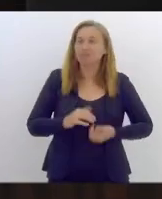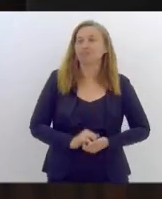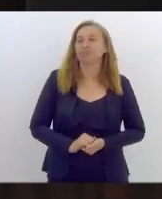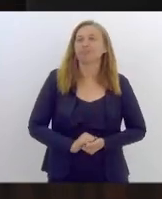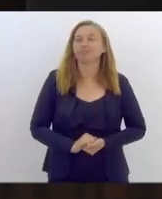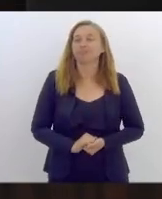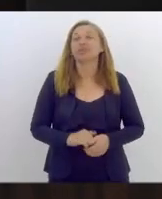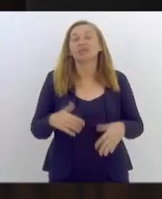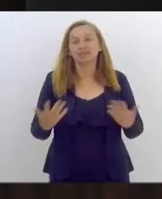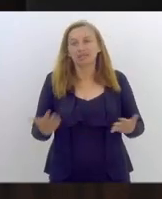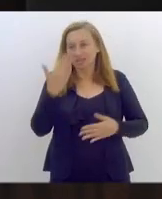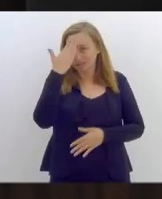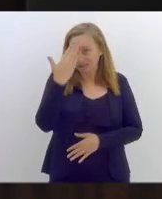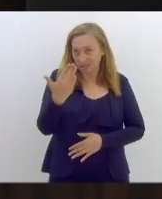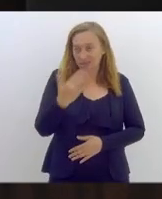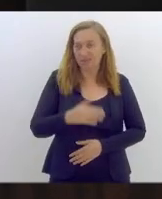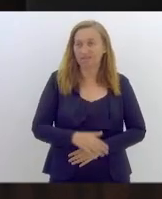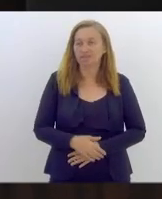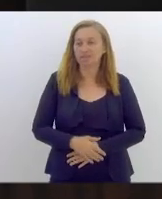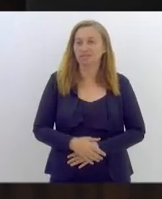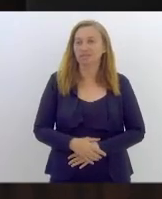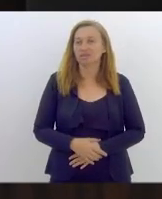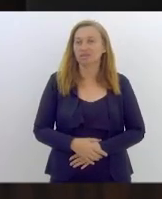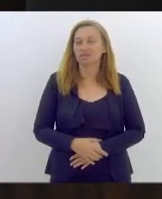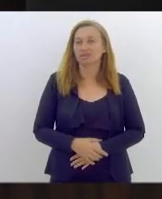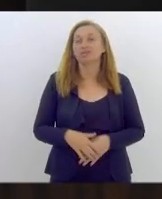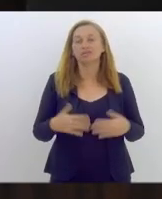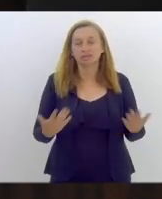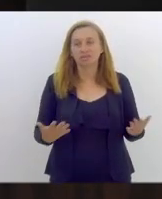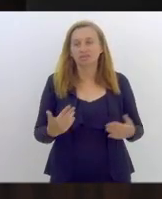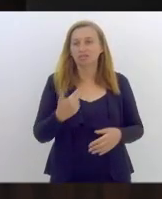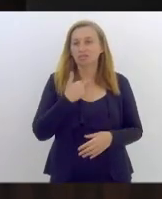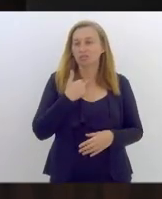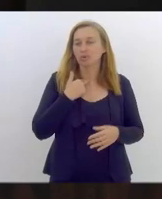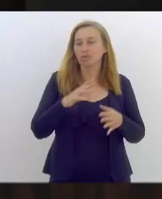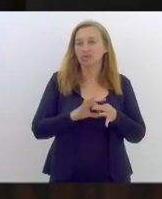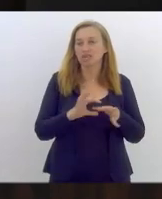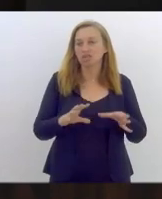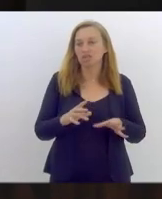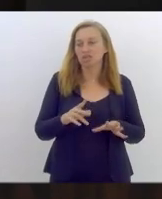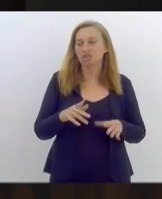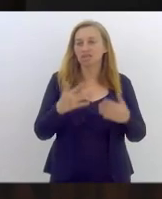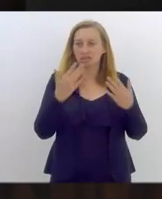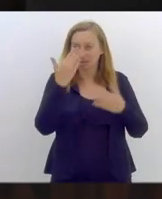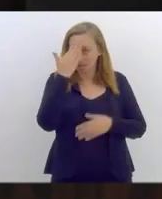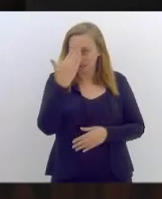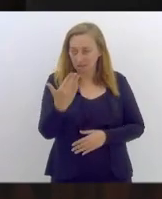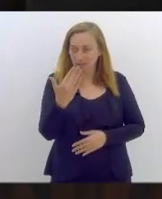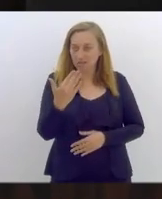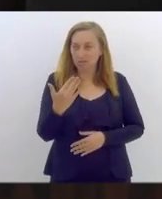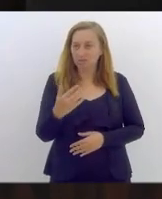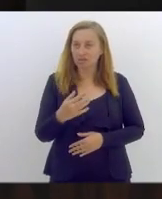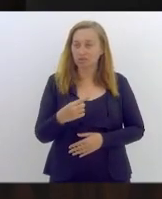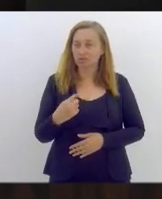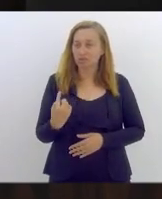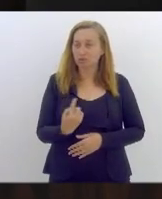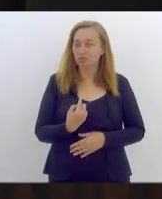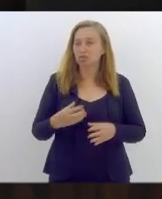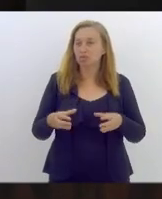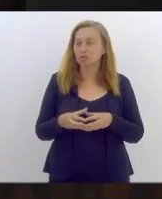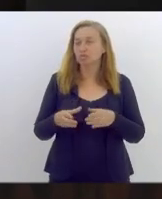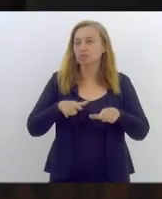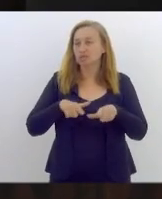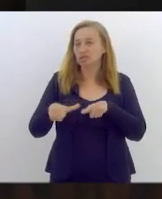de vocês. Então, quero agradecer demais. Então, também não posso deixar de agradecer a nossa mandata, a todos